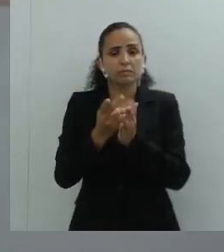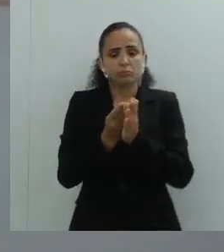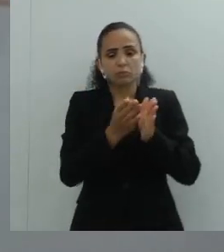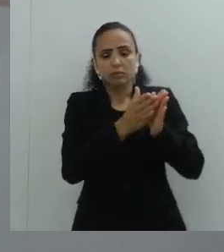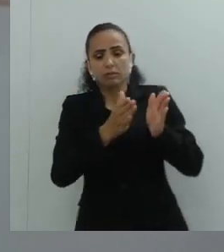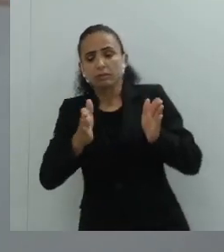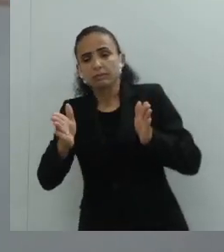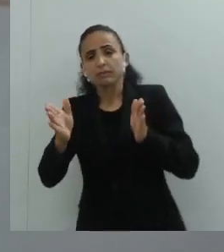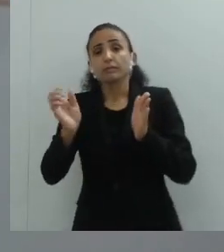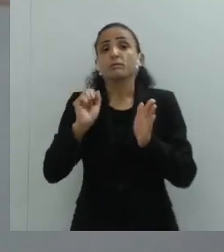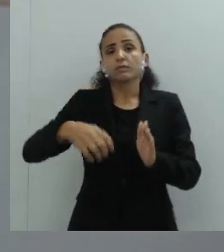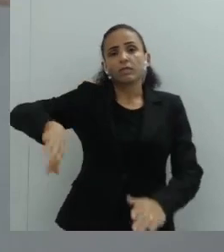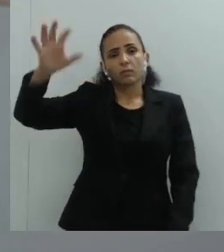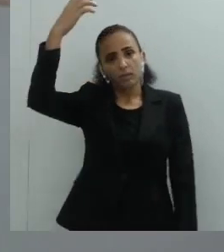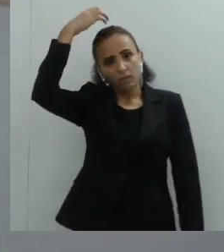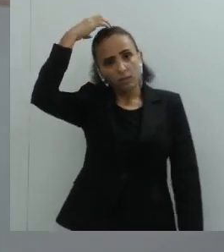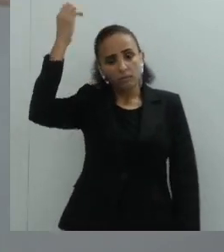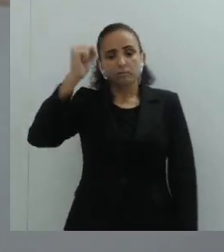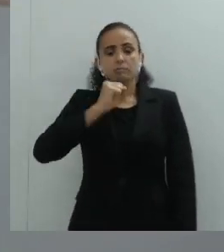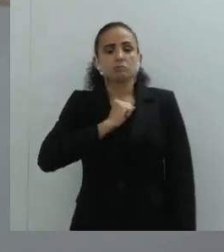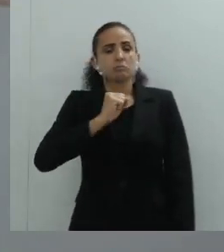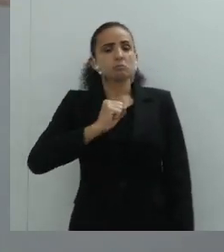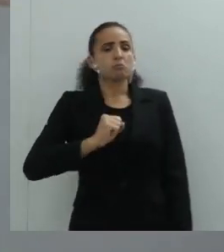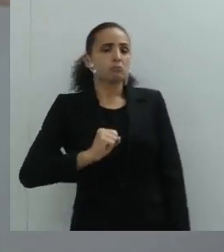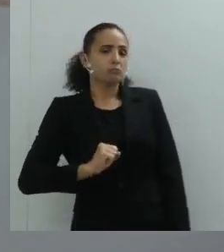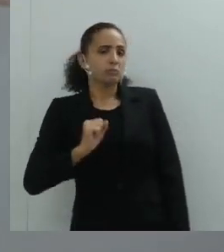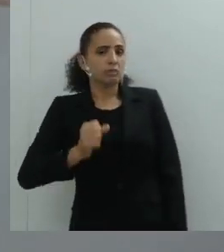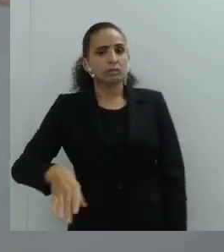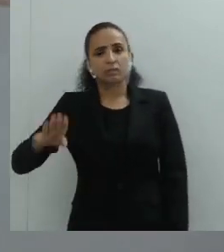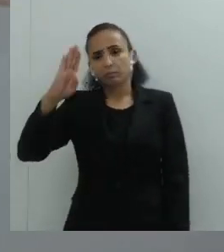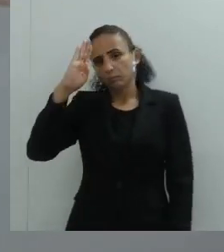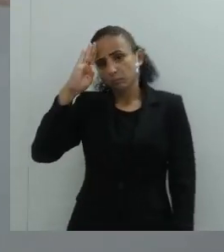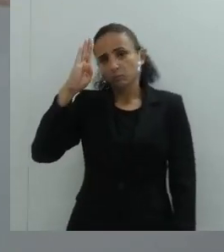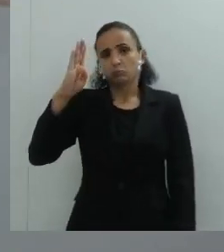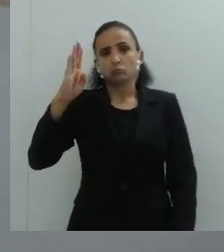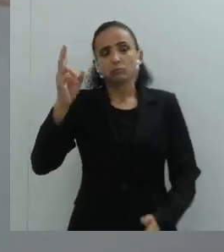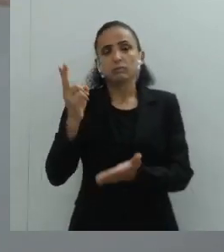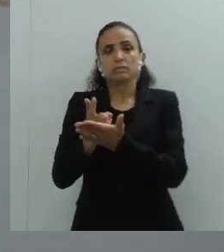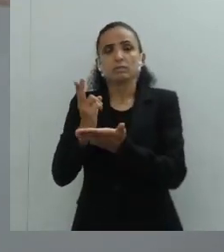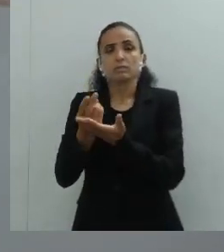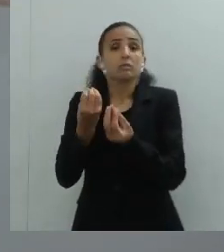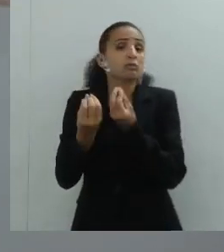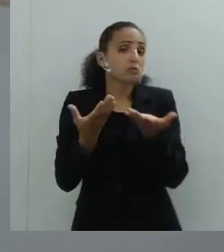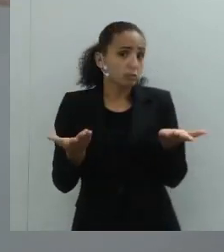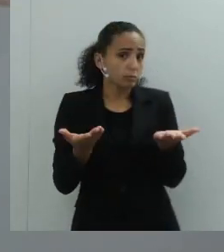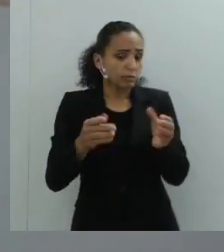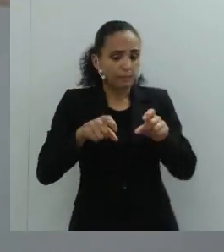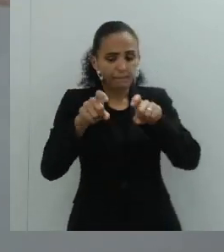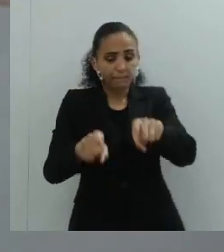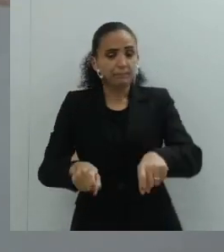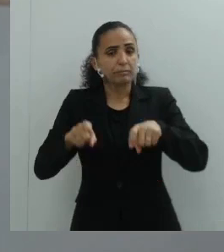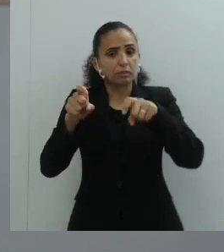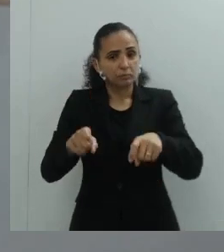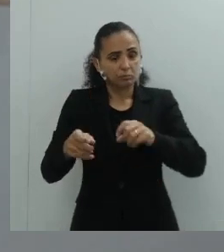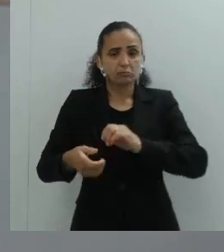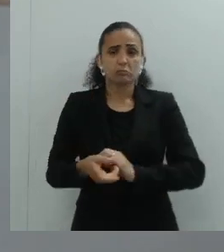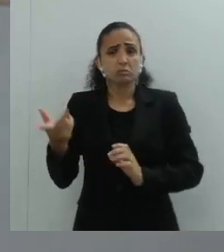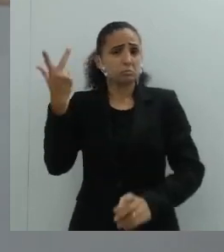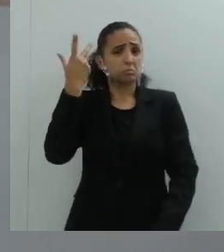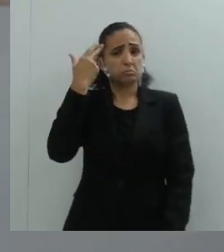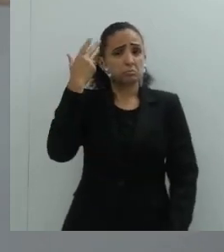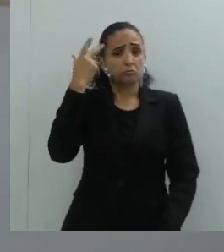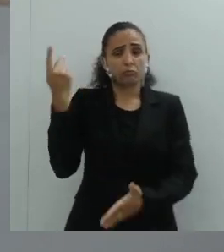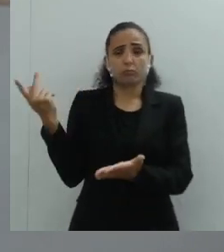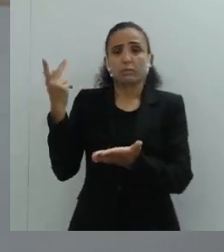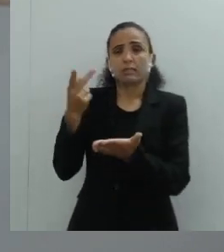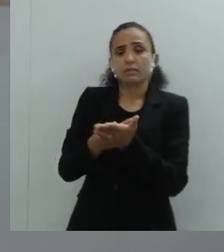de um rei, a figura do sacerdote, a figura militar e a figura dos camponeses. Então é super comum